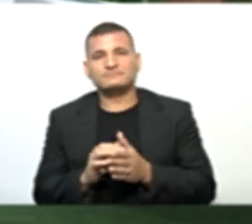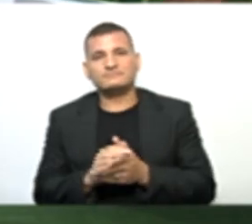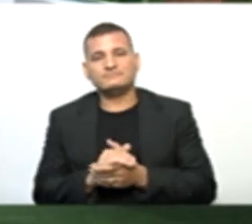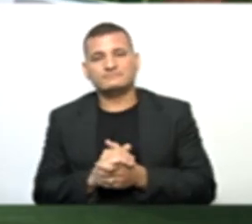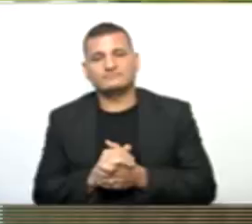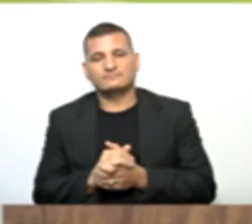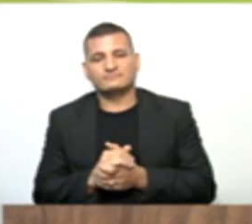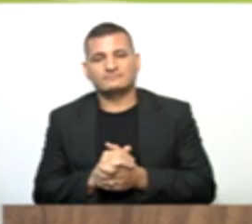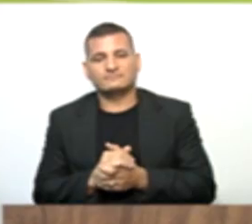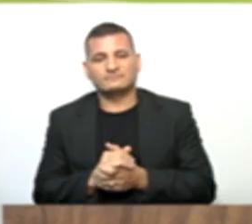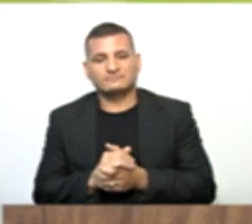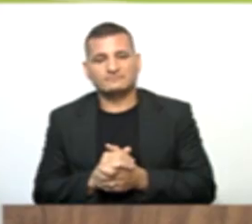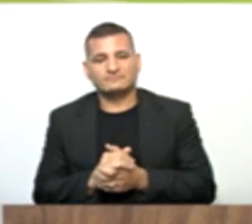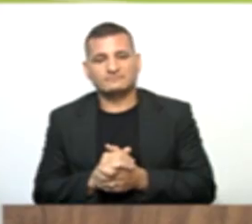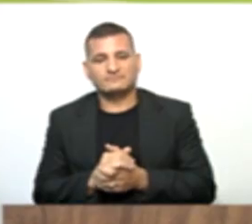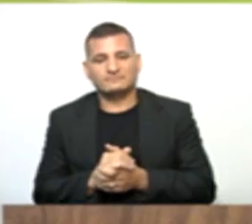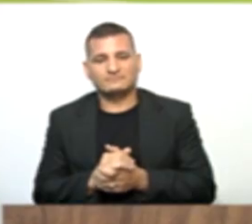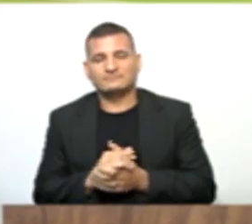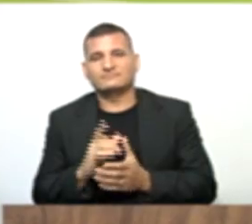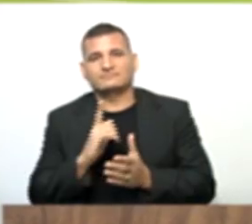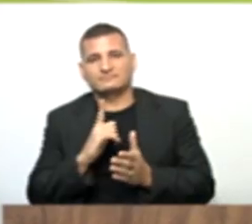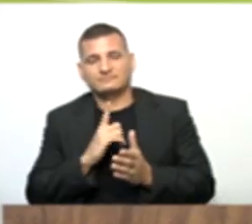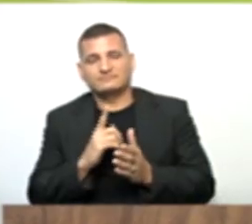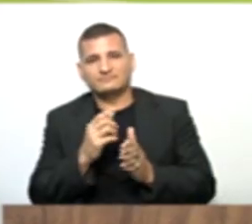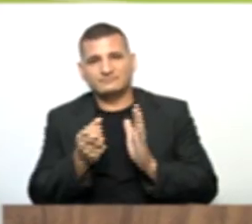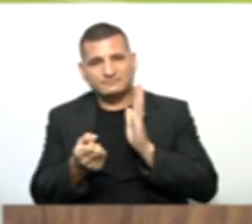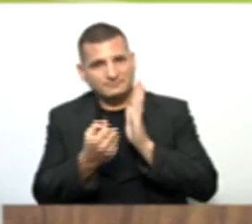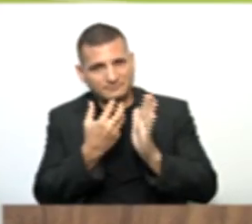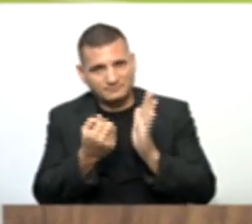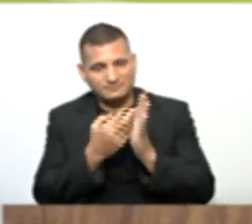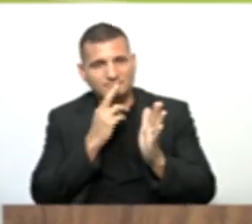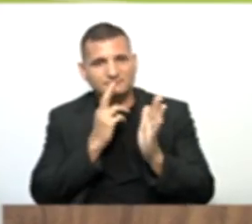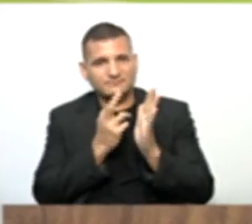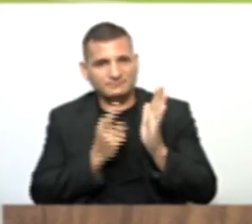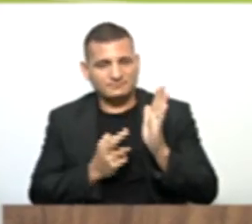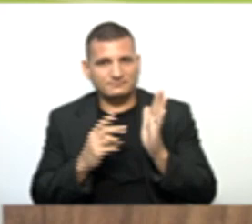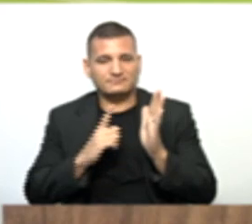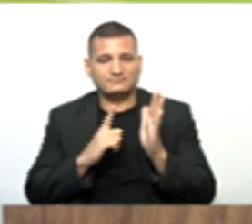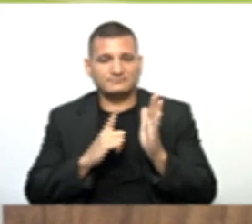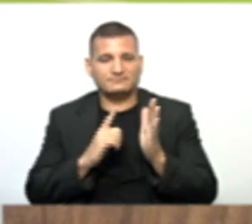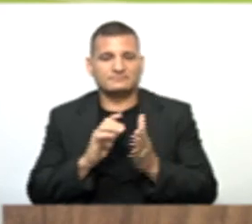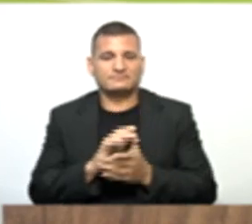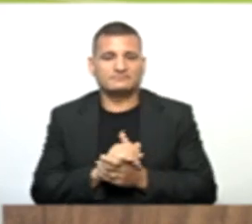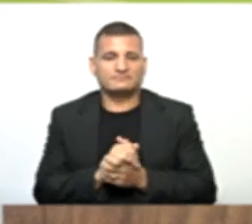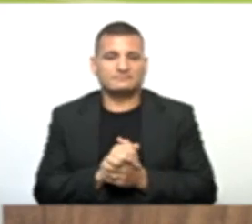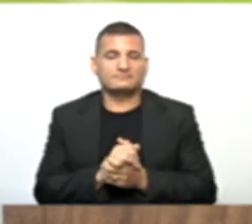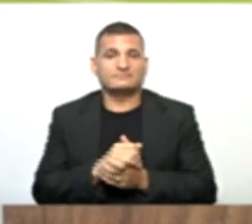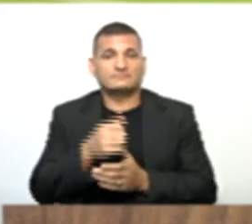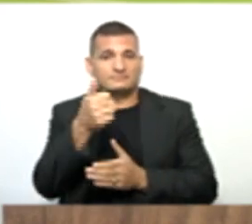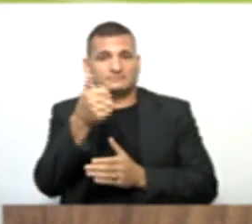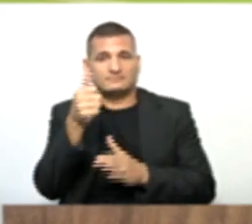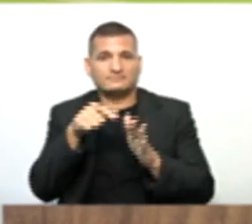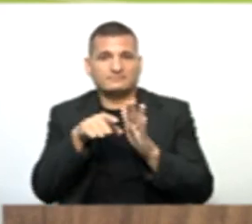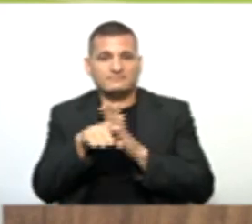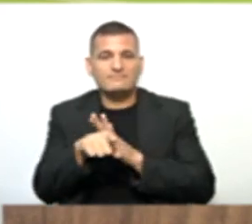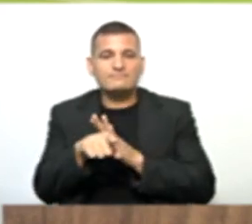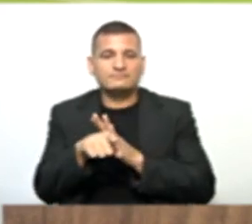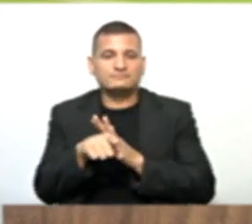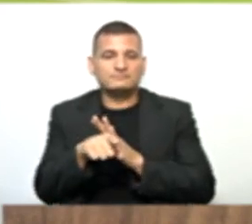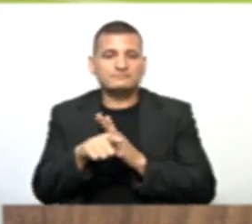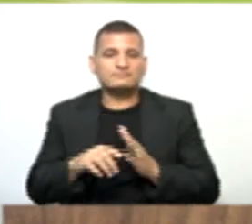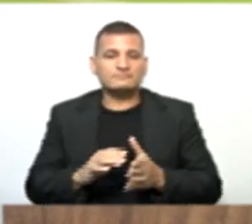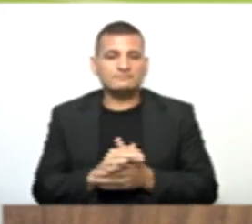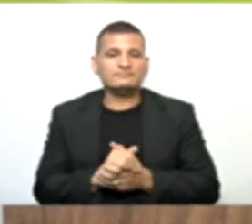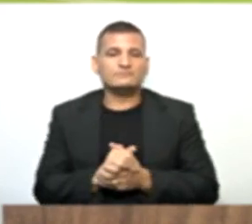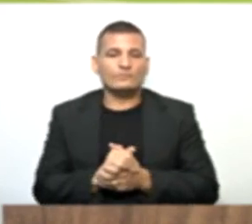resposta? Recebi sim, recebi duas respostas aqui da questão 1 até o